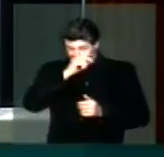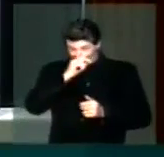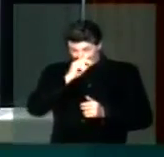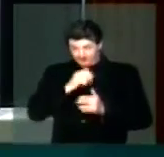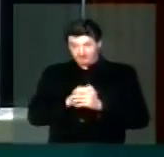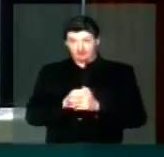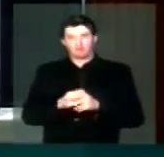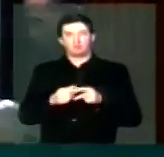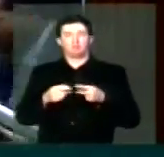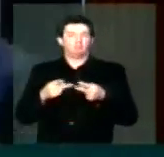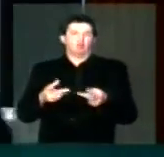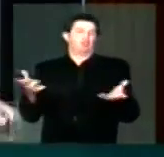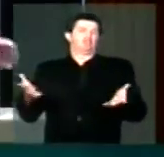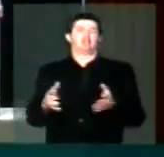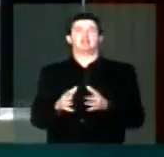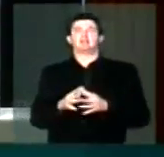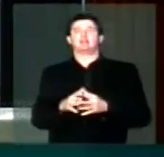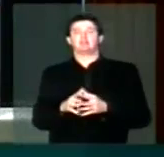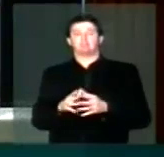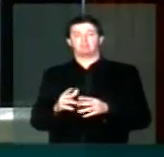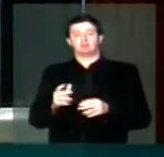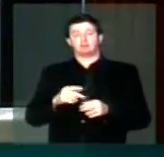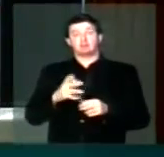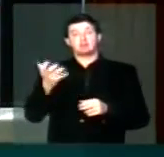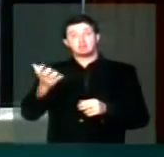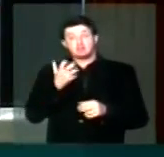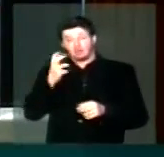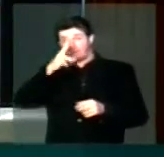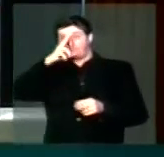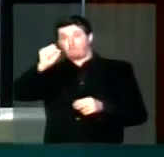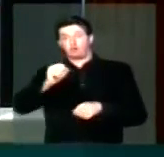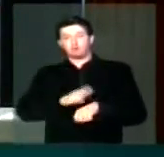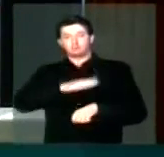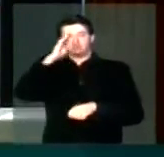Um projeto que trata de fortalecimento